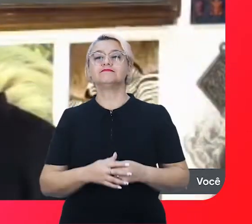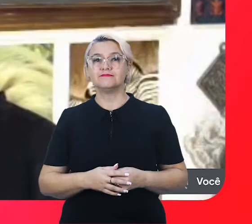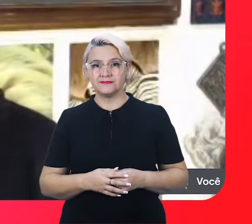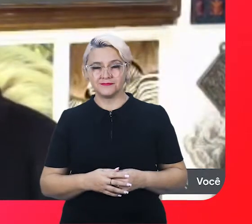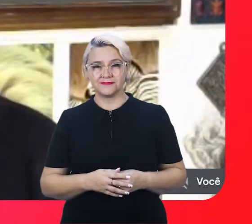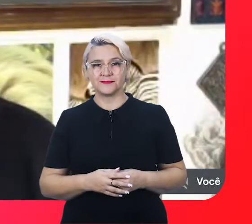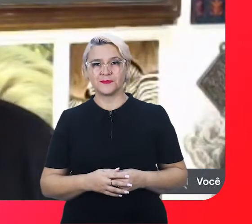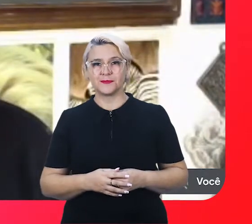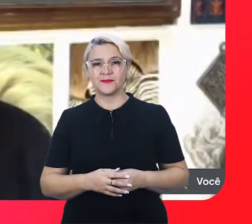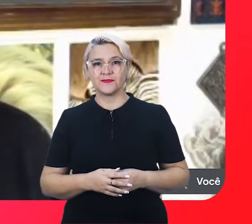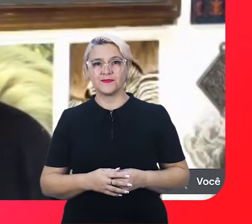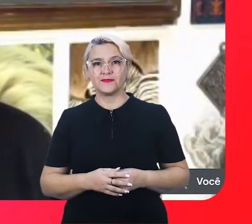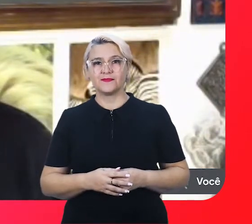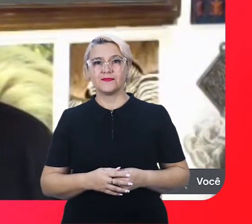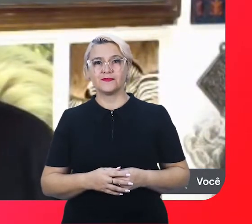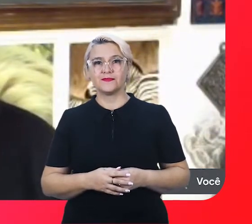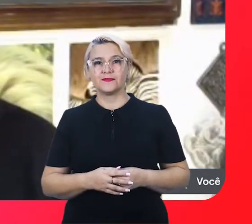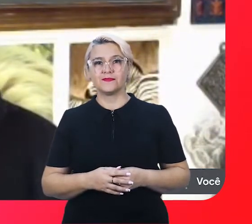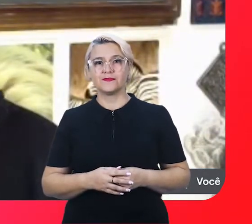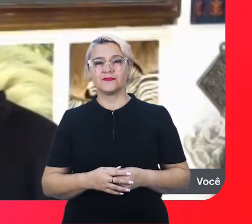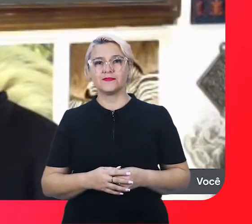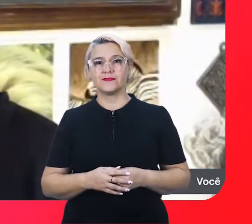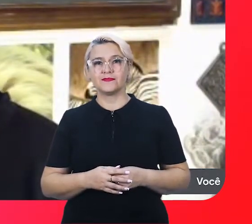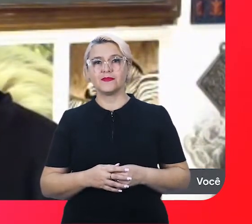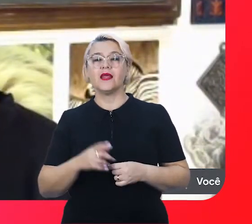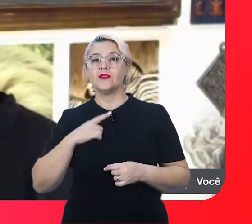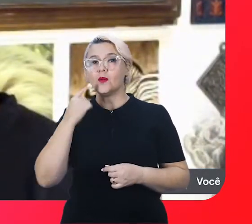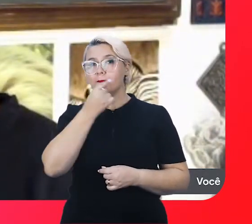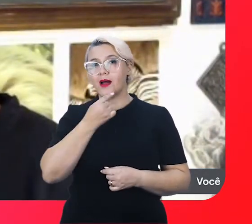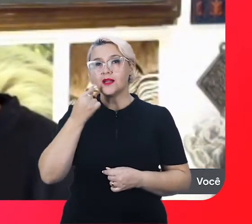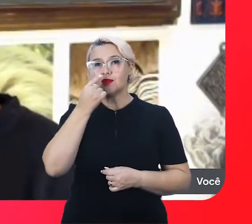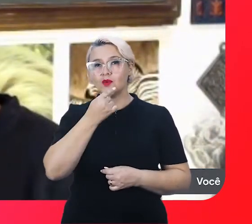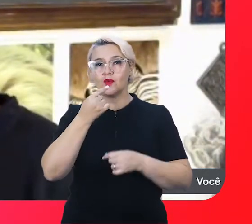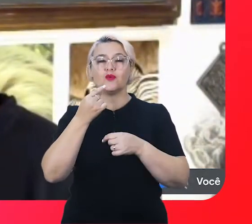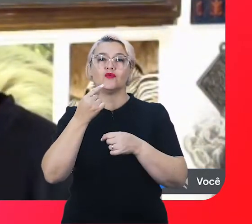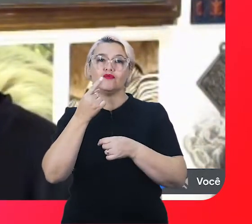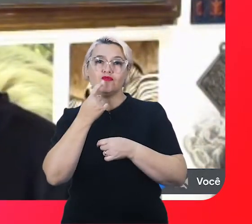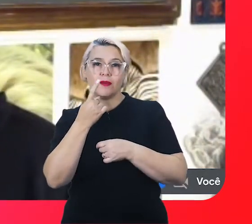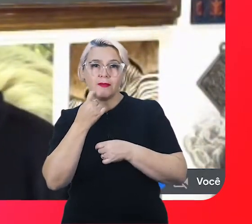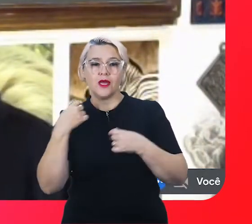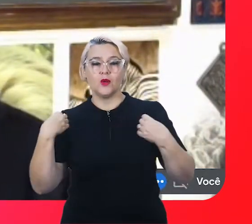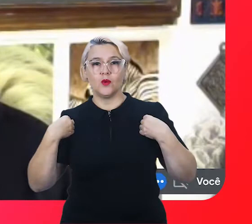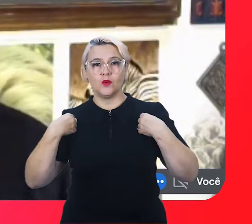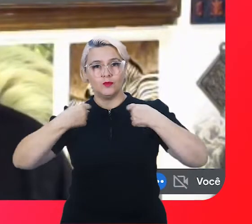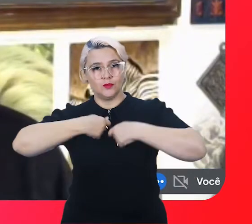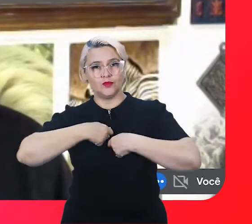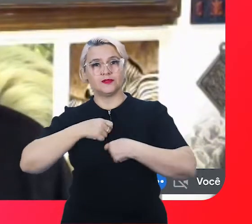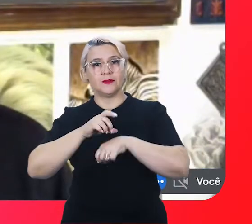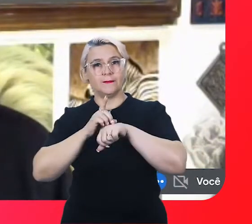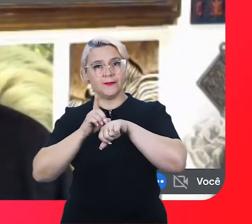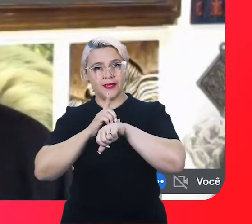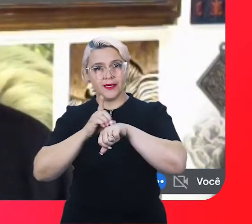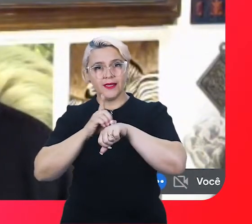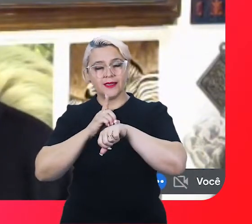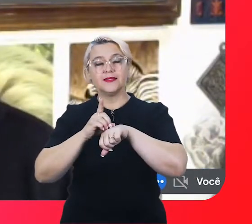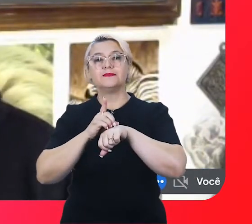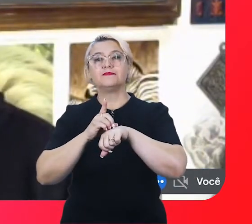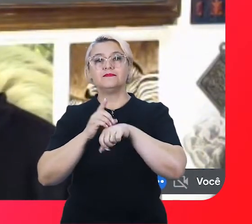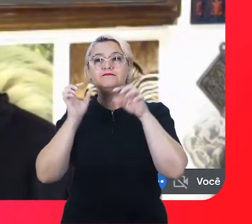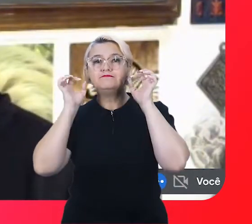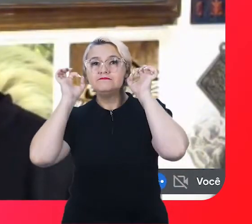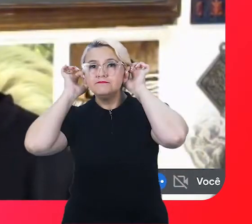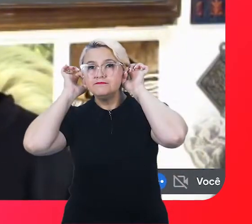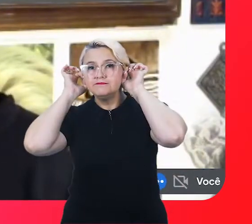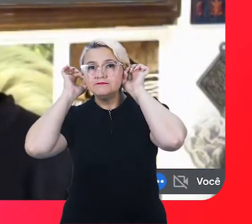laterais, ele de tartaruga, e estou de batom vermelho, estou de blusa preta, estou de brinco